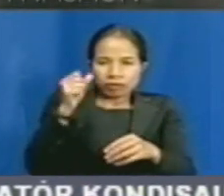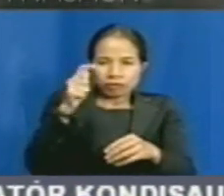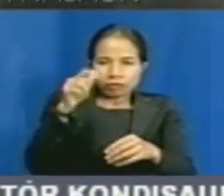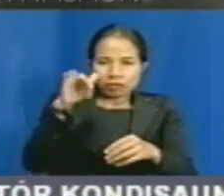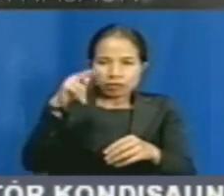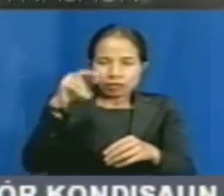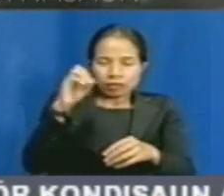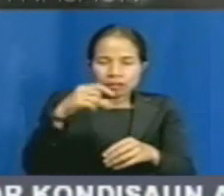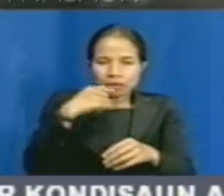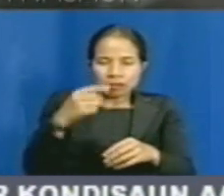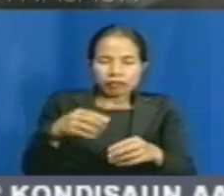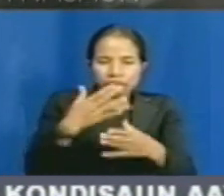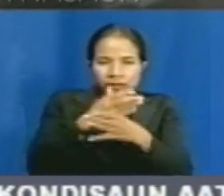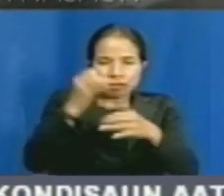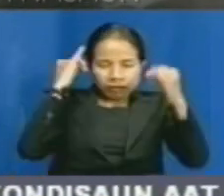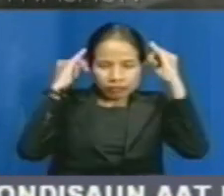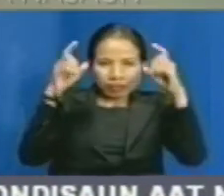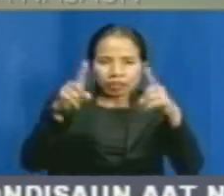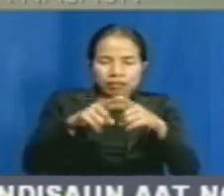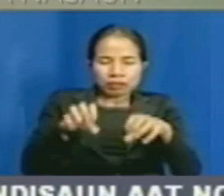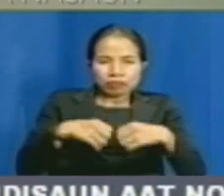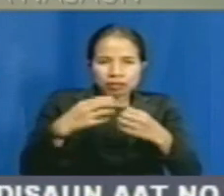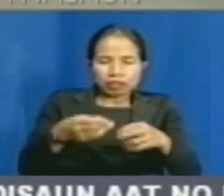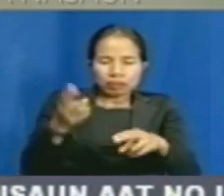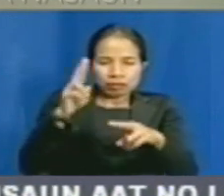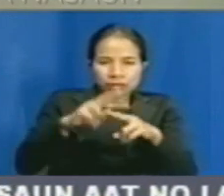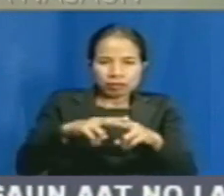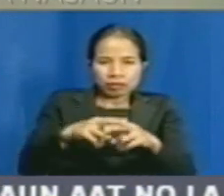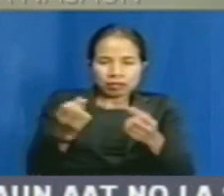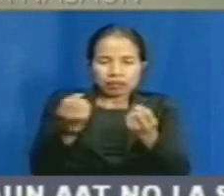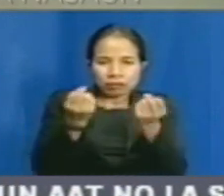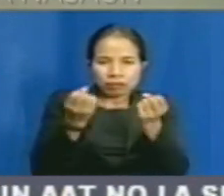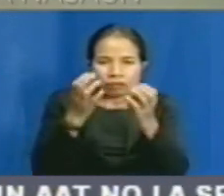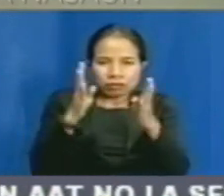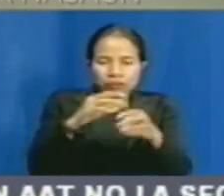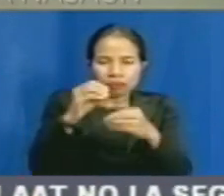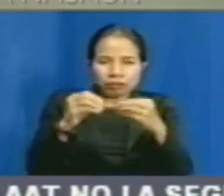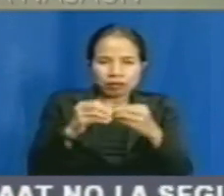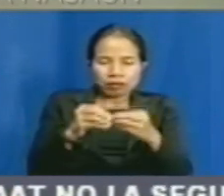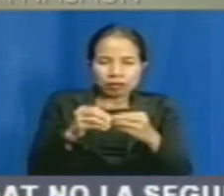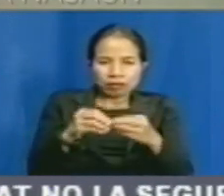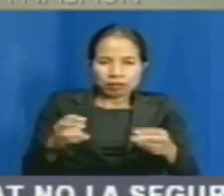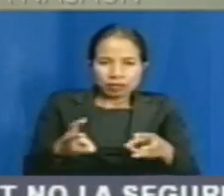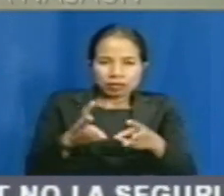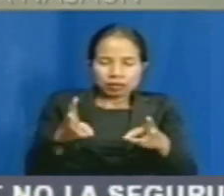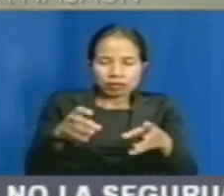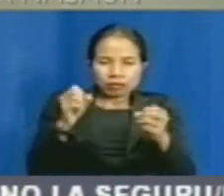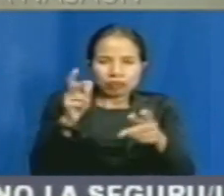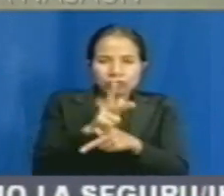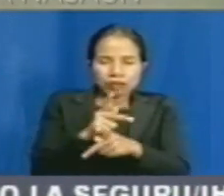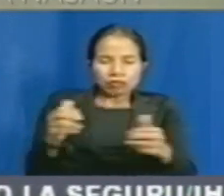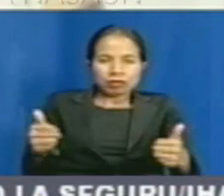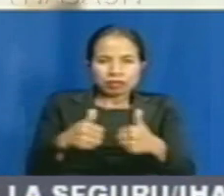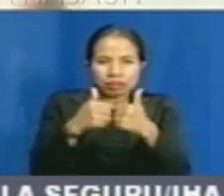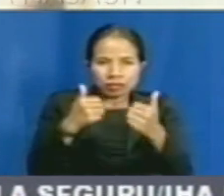Ateten, socialização, né? Anessa Meus, essa conhecimento motorista, né? Com os sinais rodoviários, pode evitar